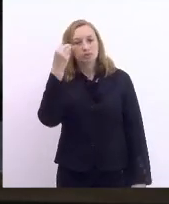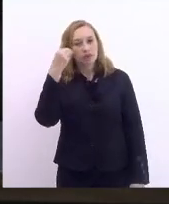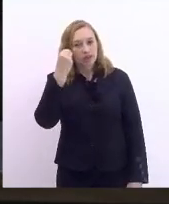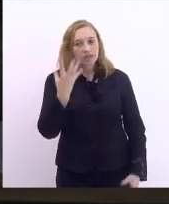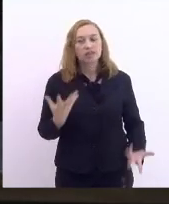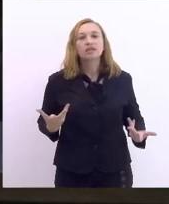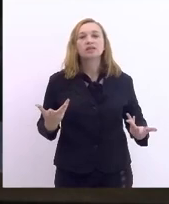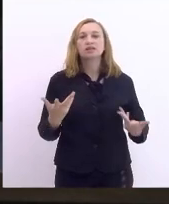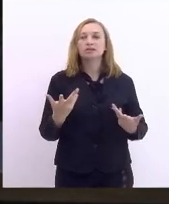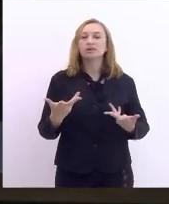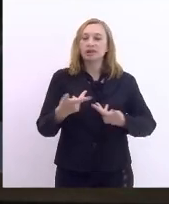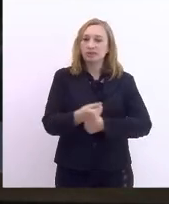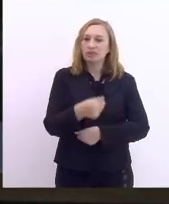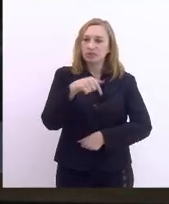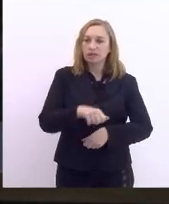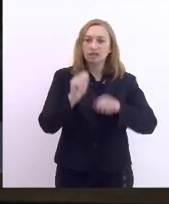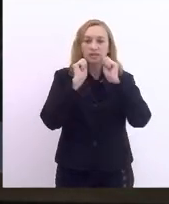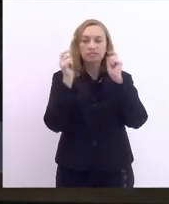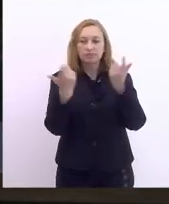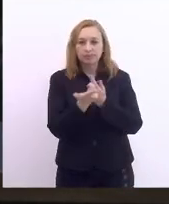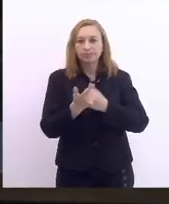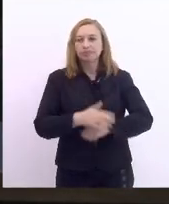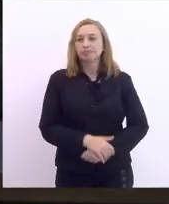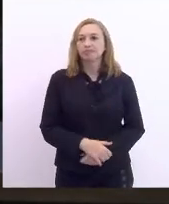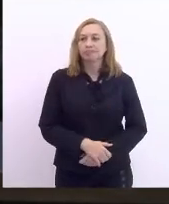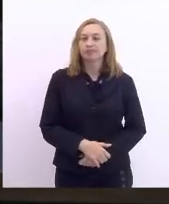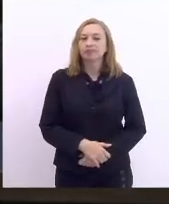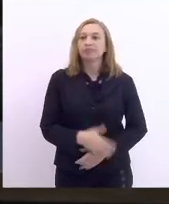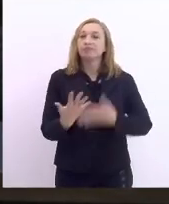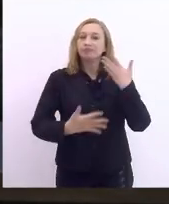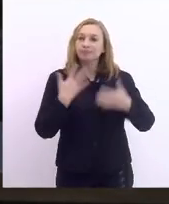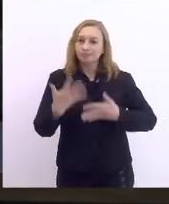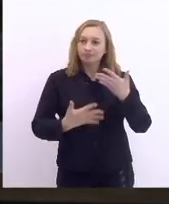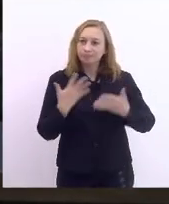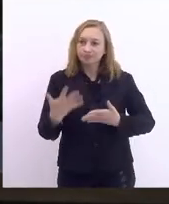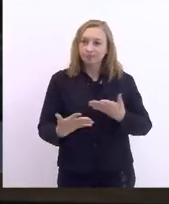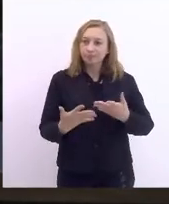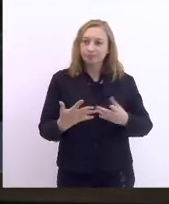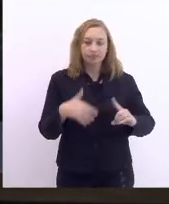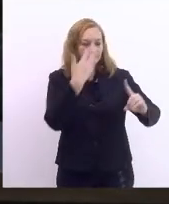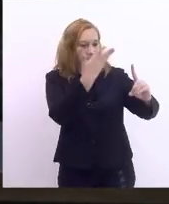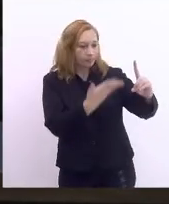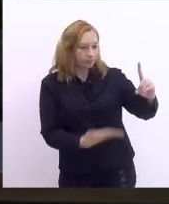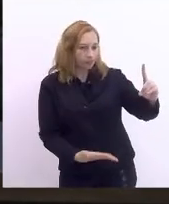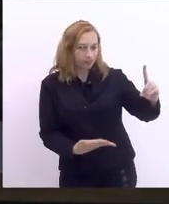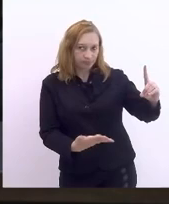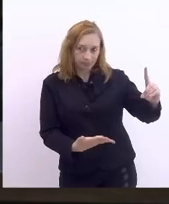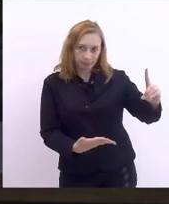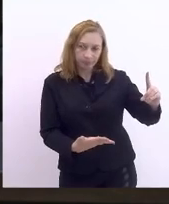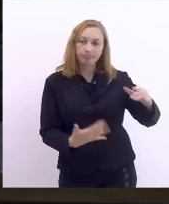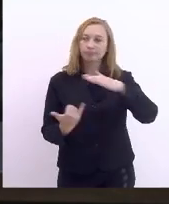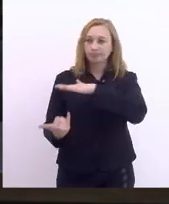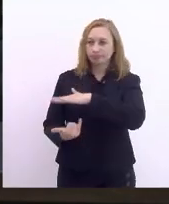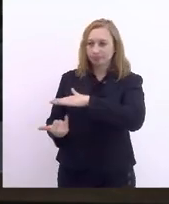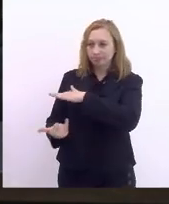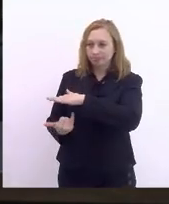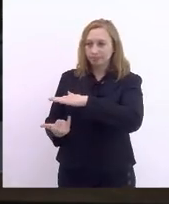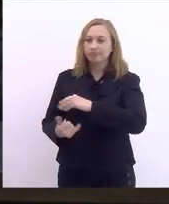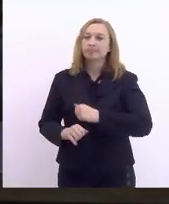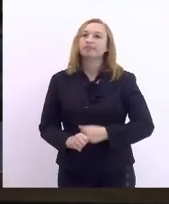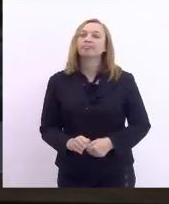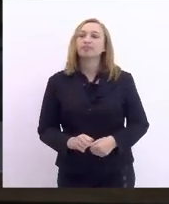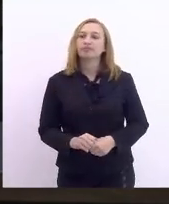aqui na Assembleia Legislativa dizer que é uma honra prestar esta Justa e merecida homenagem a este tui são